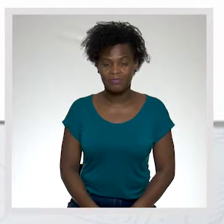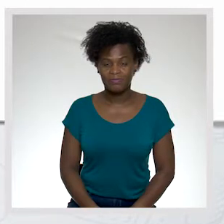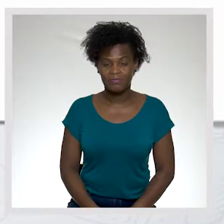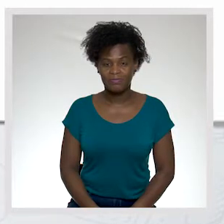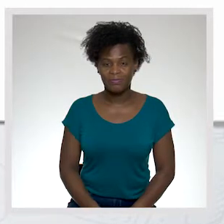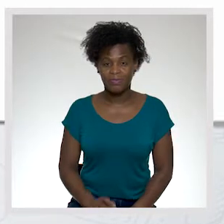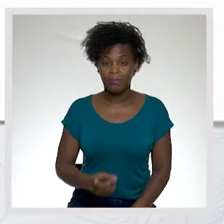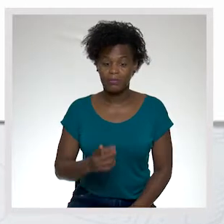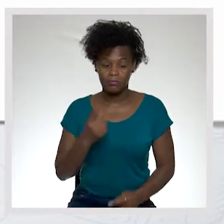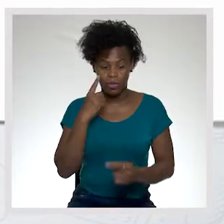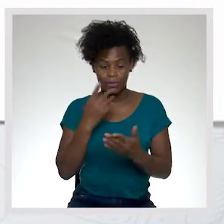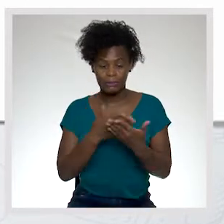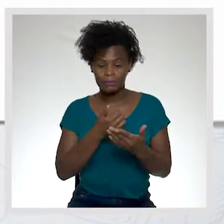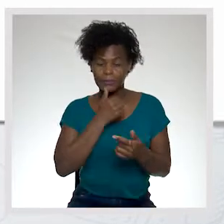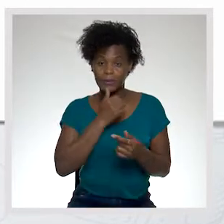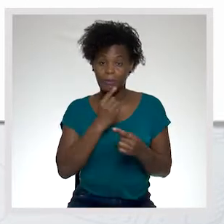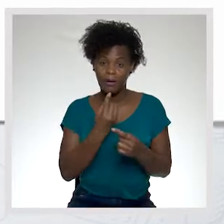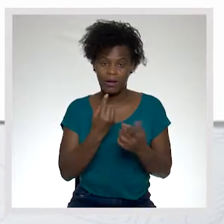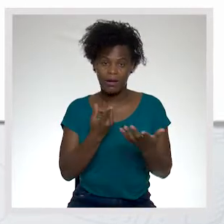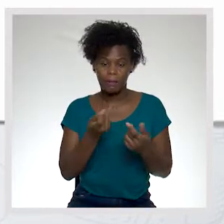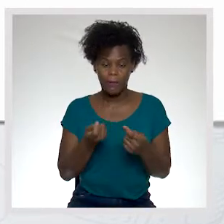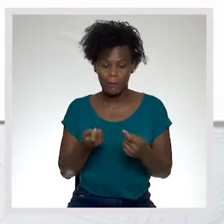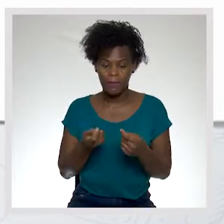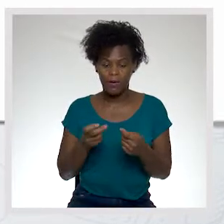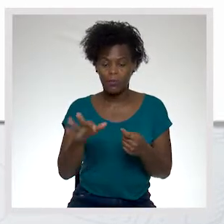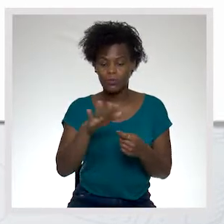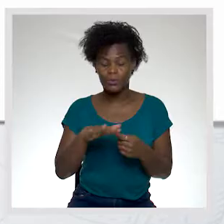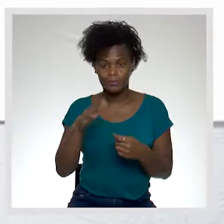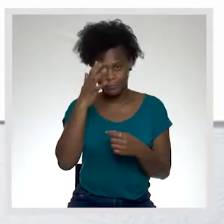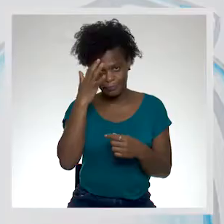Apontar as medidas para a poupança e utilização racional de energia.